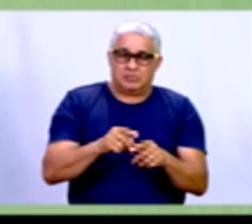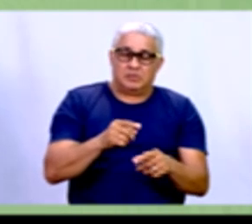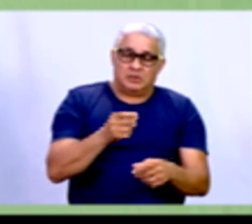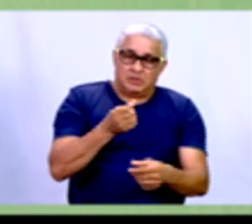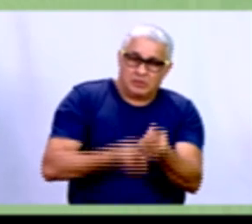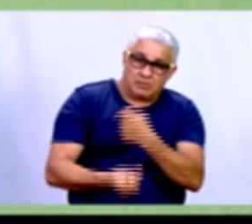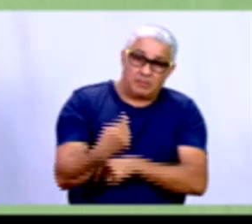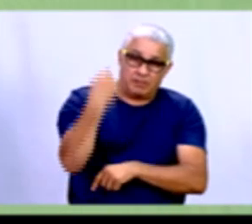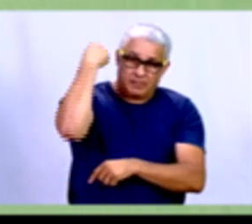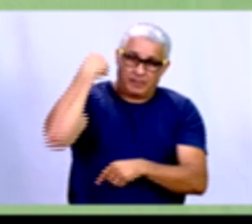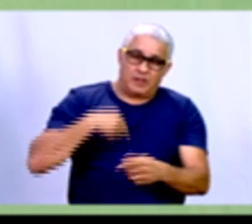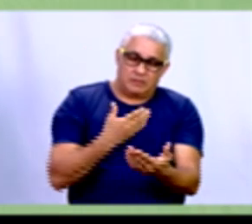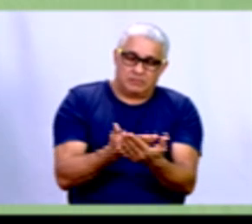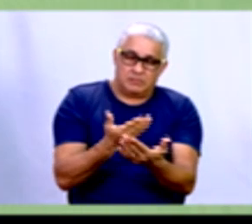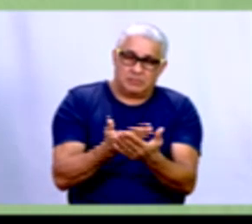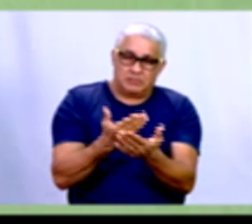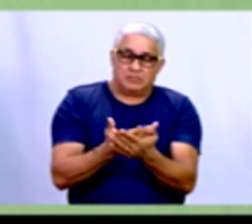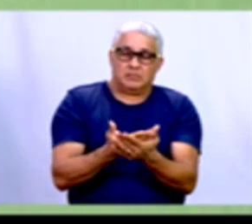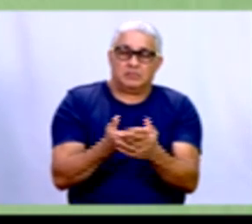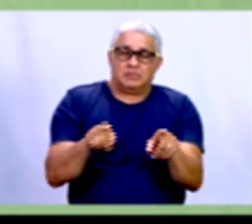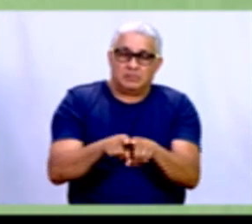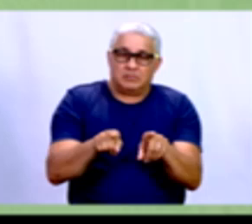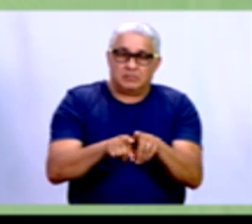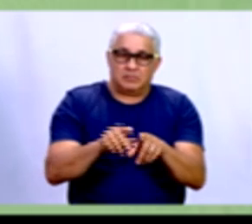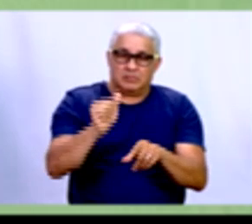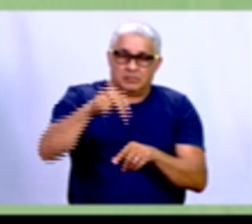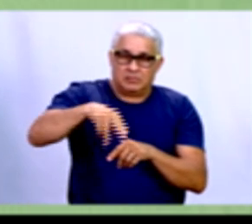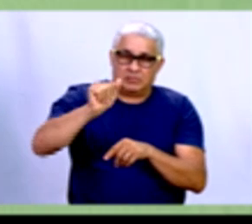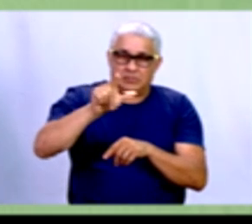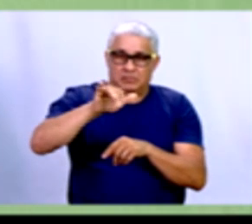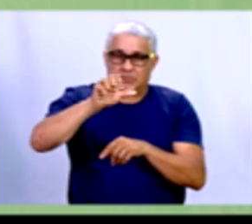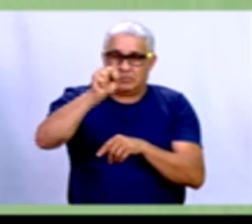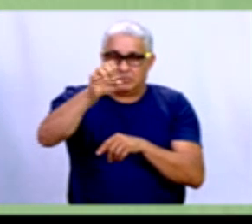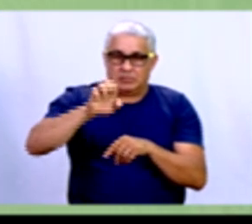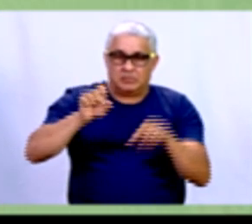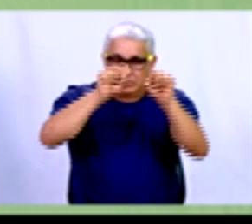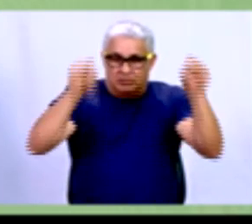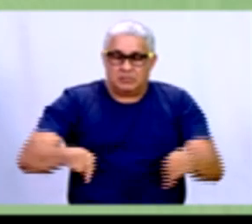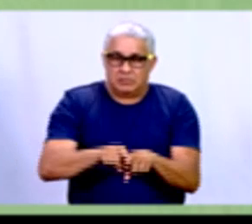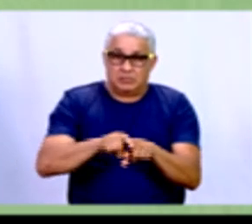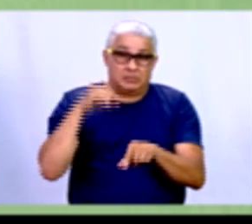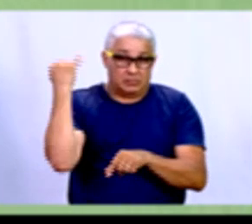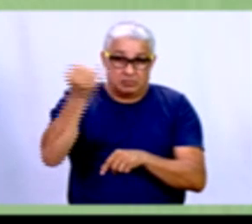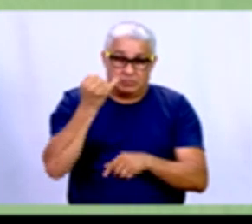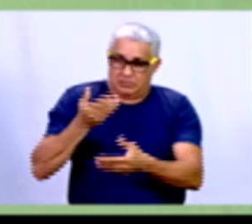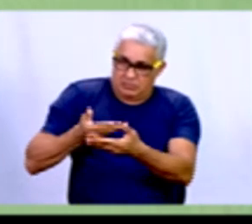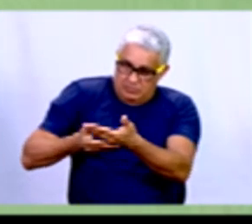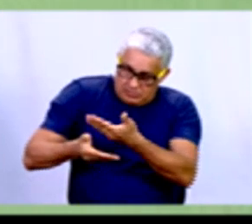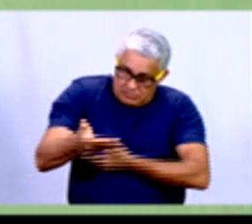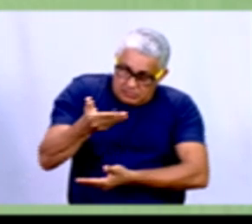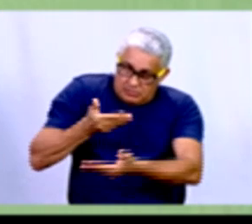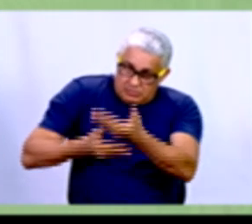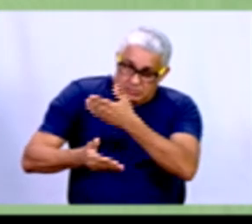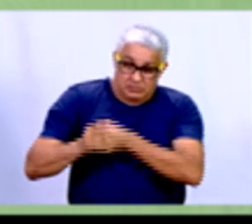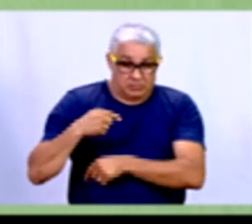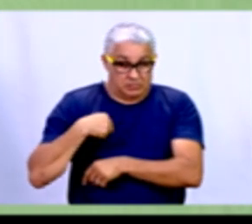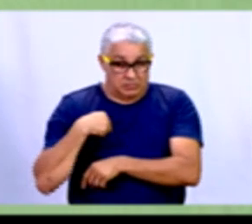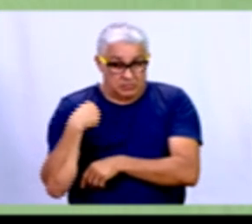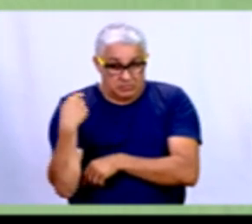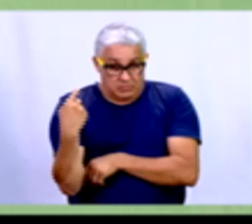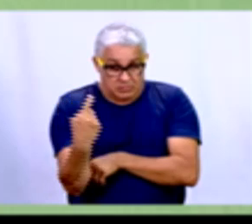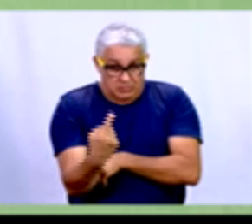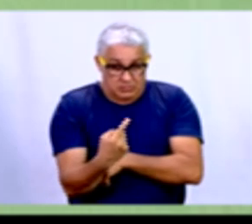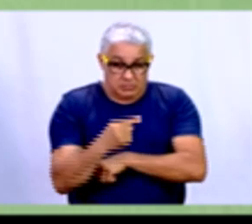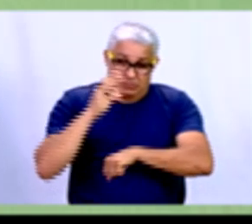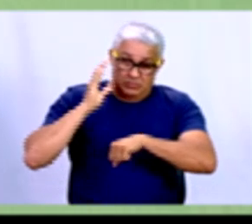disciplina de análise de sistemas e vimos quanto é importante a interação entre nós, que